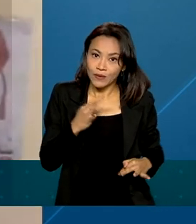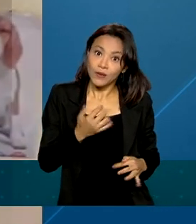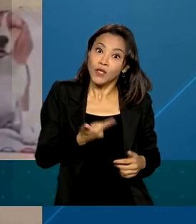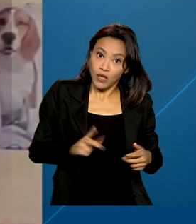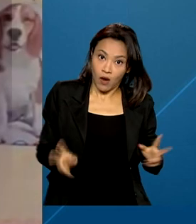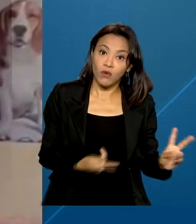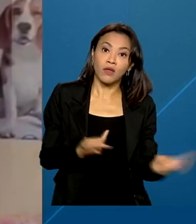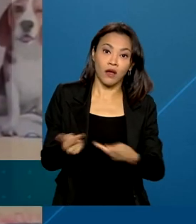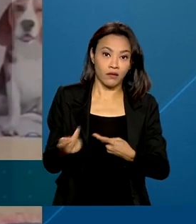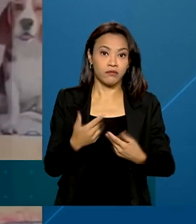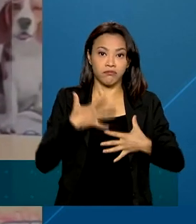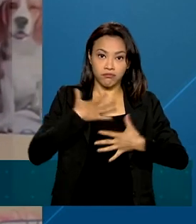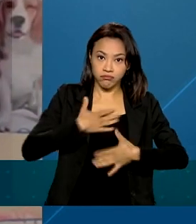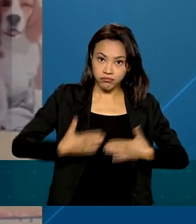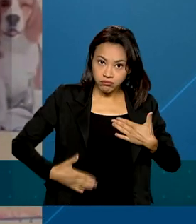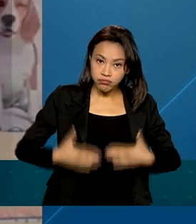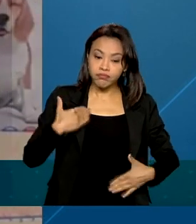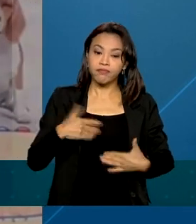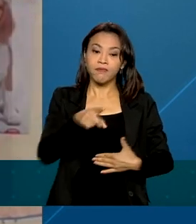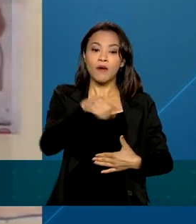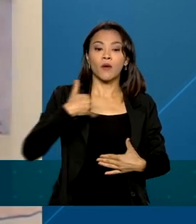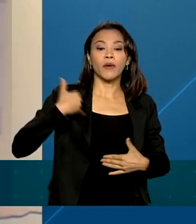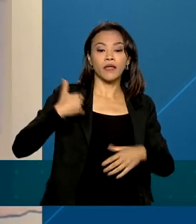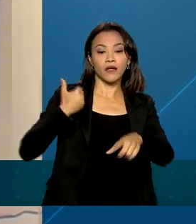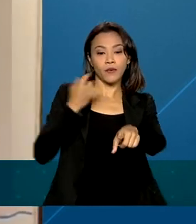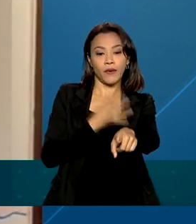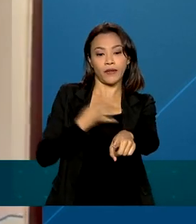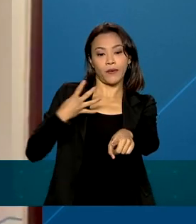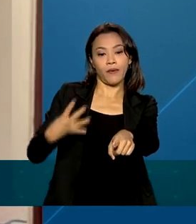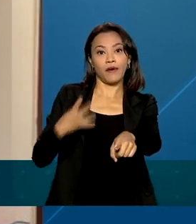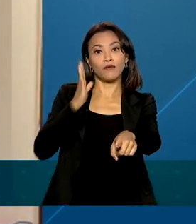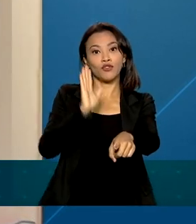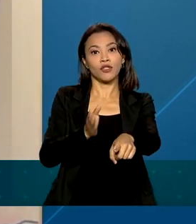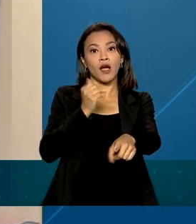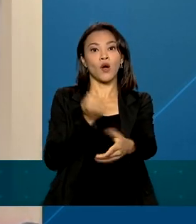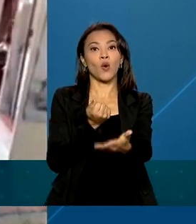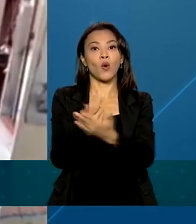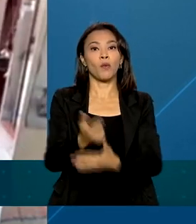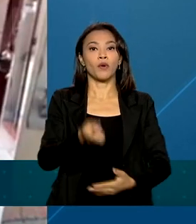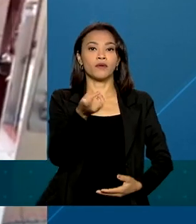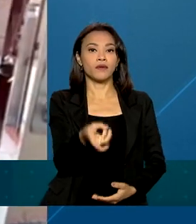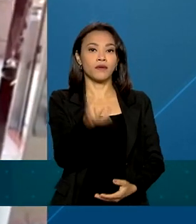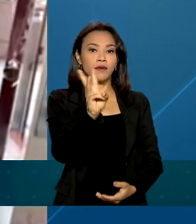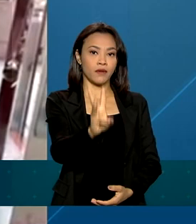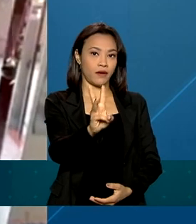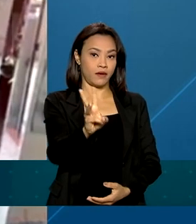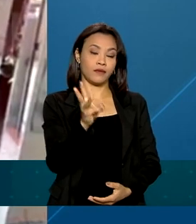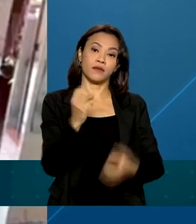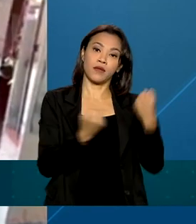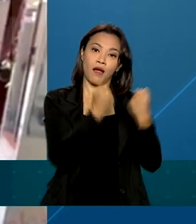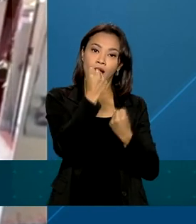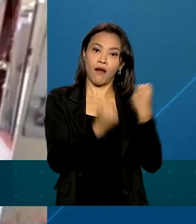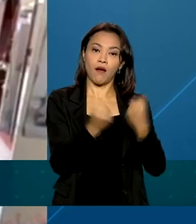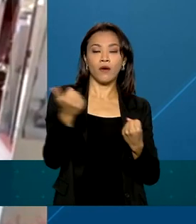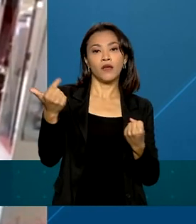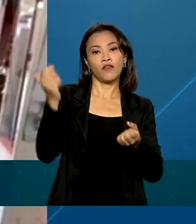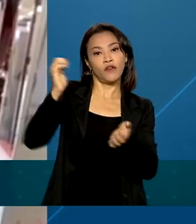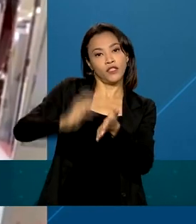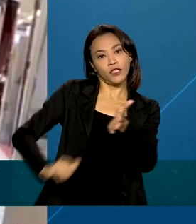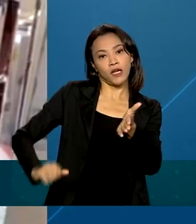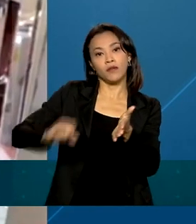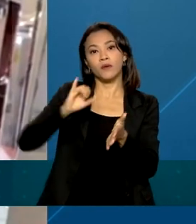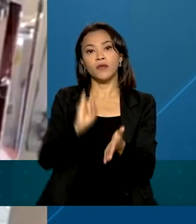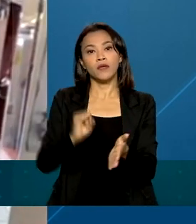órgãos. Aos 44 anos de idade, ela já comprou três carros com isenção do imposto sobre